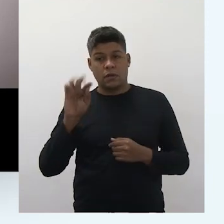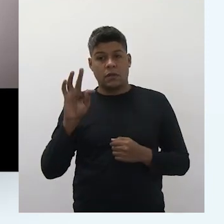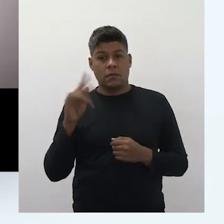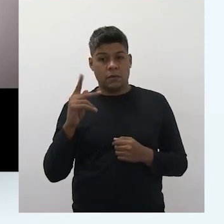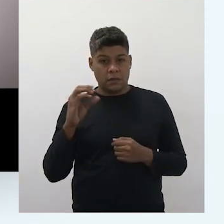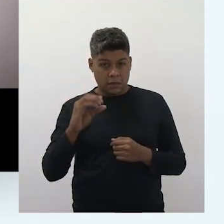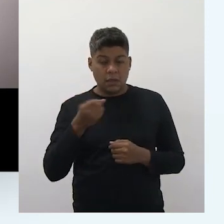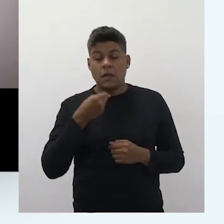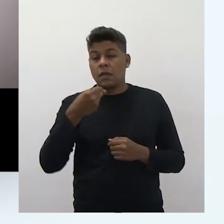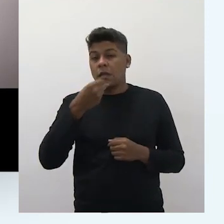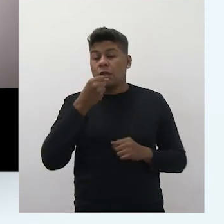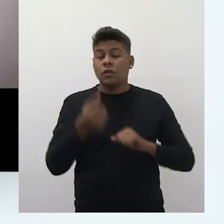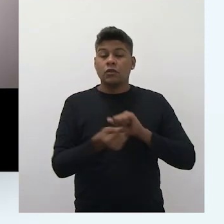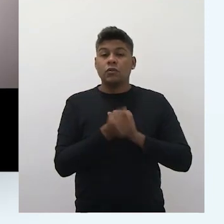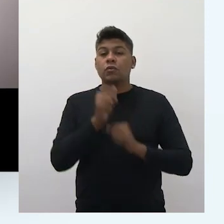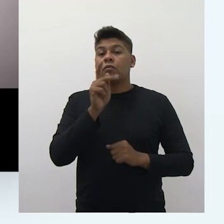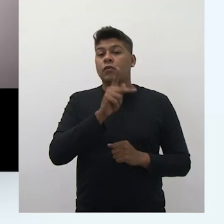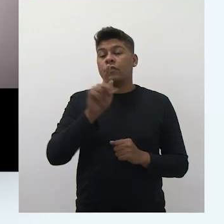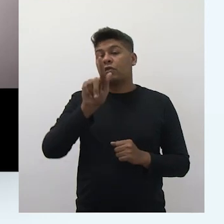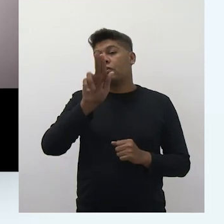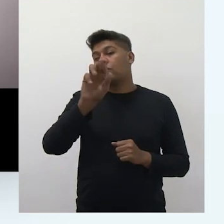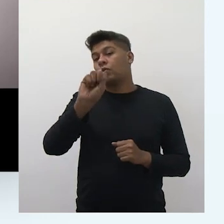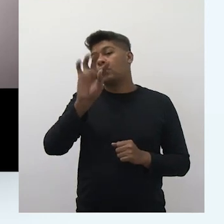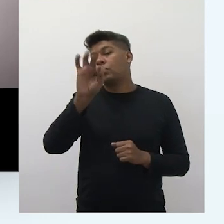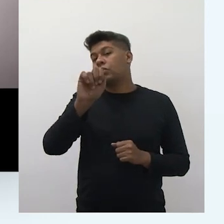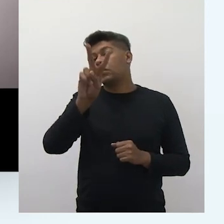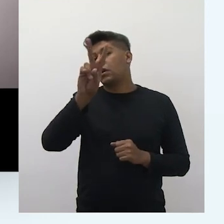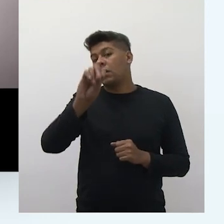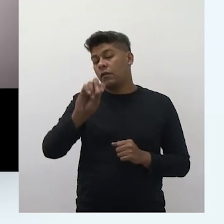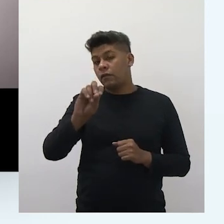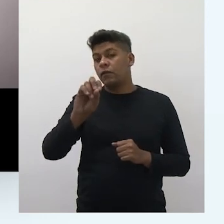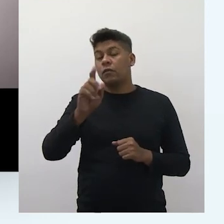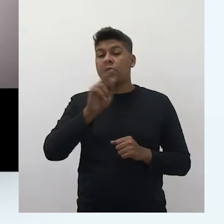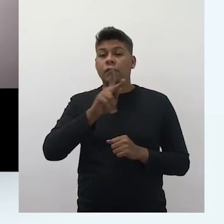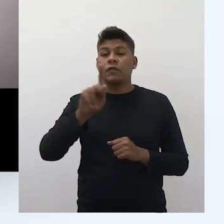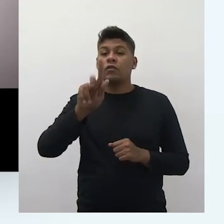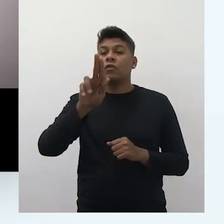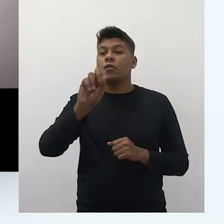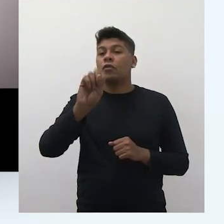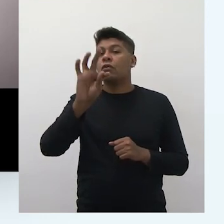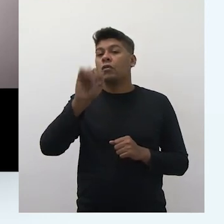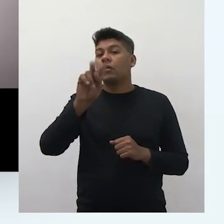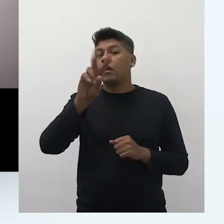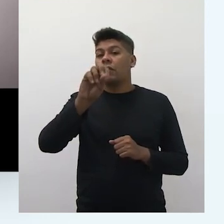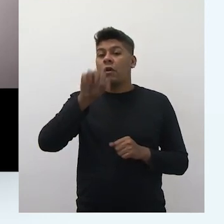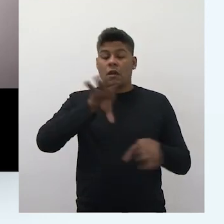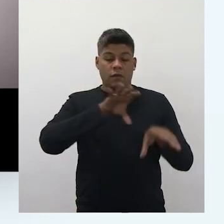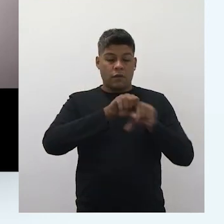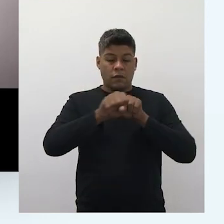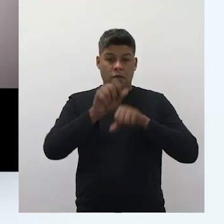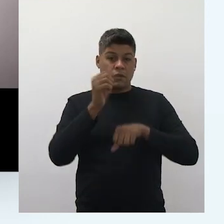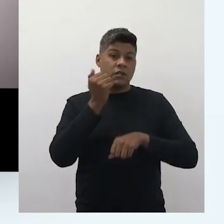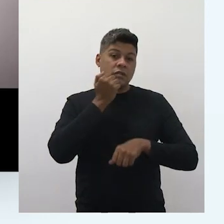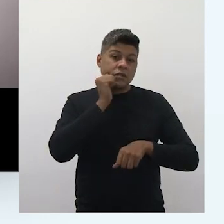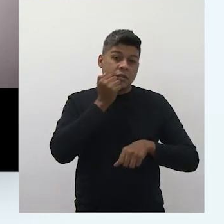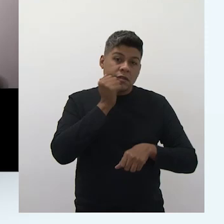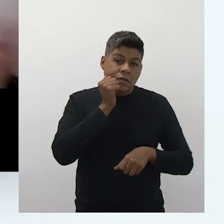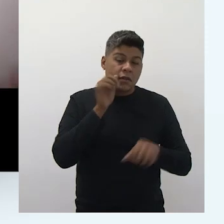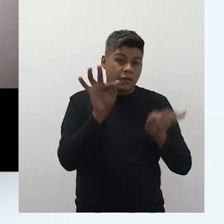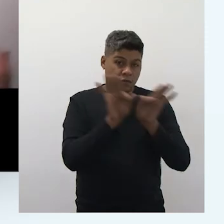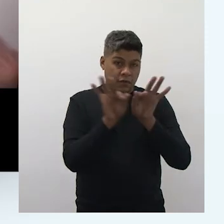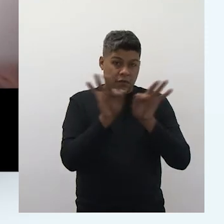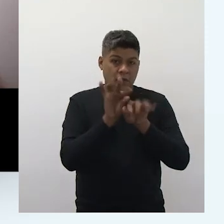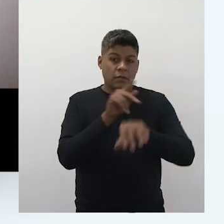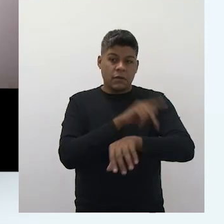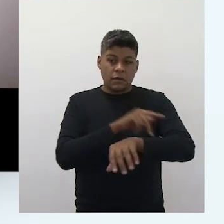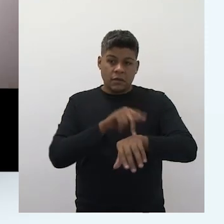uma entrevista com o professor Gustavo Kuehner. O professor Gustavo, ele é formado em Física, Pedagogia e uma